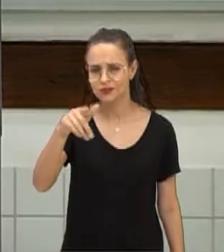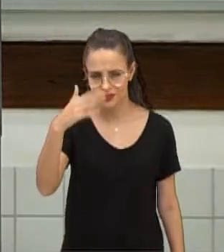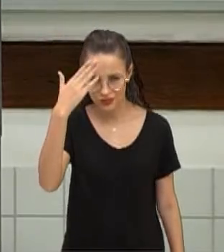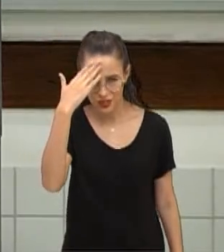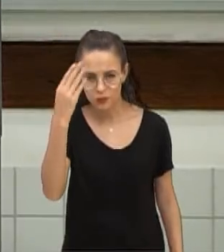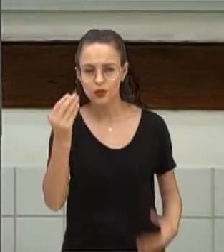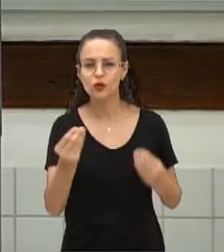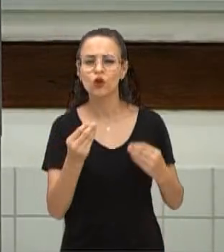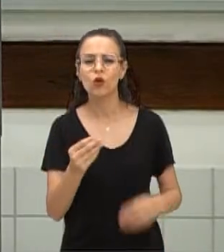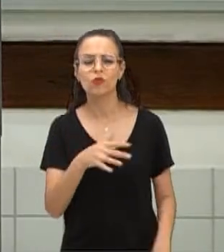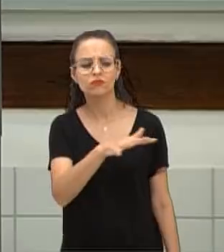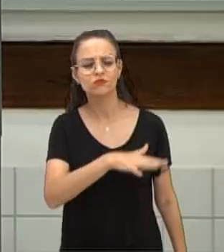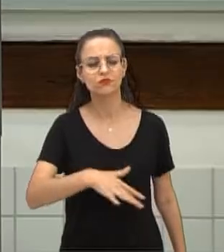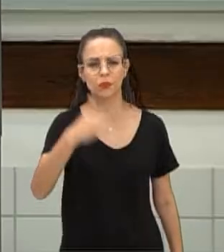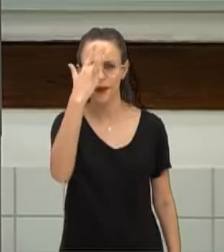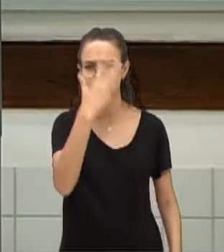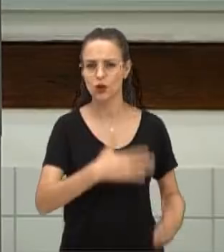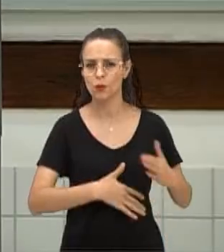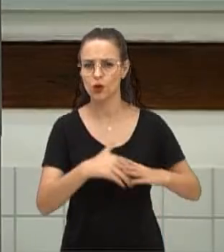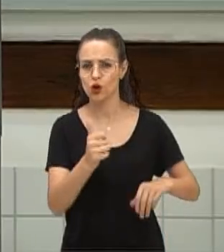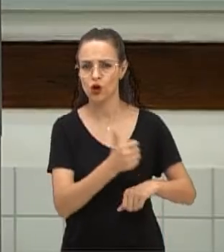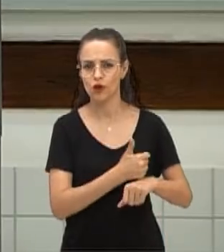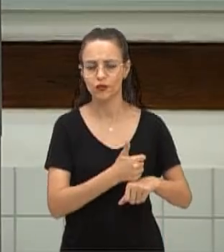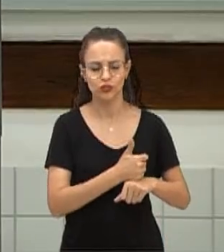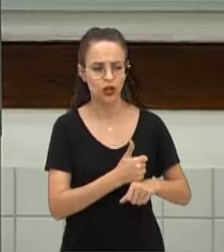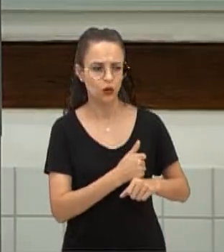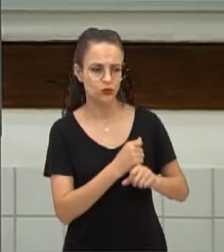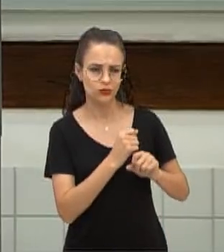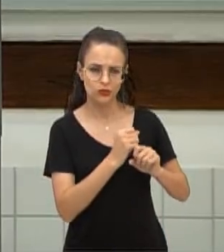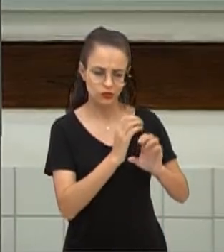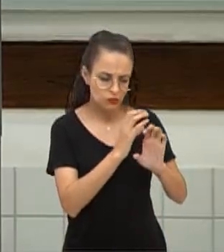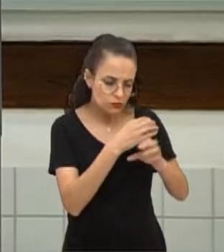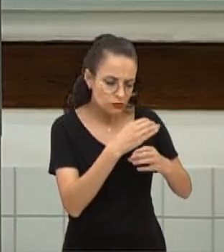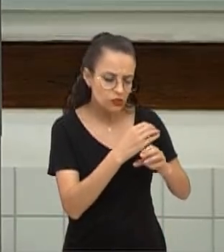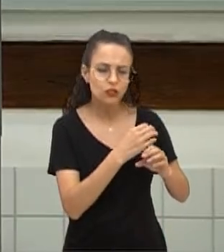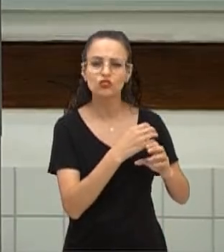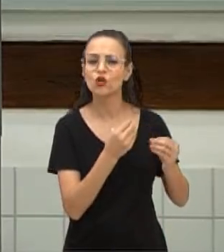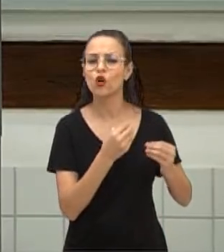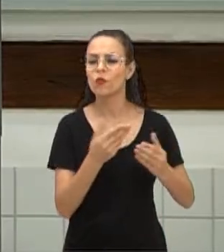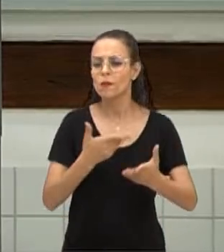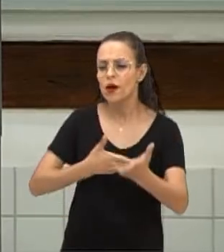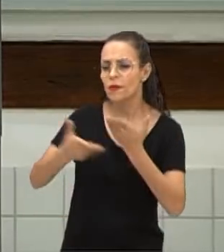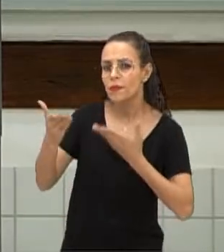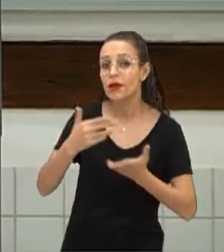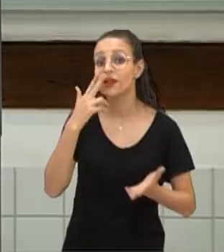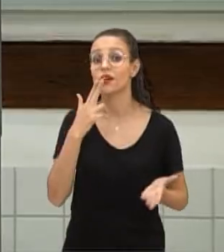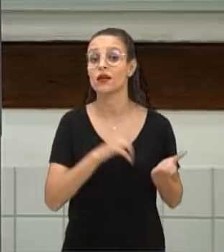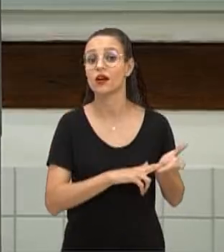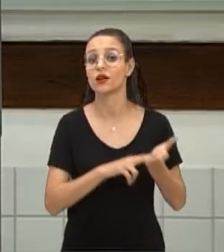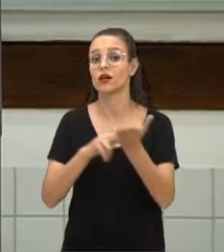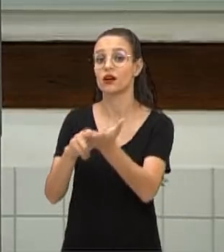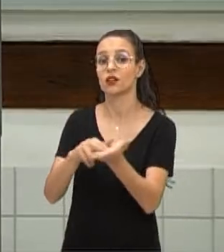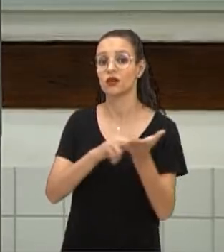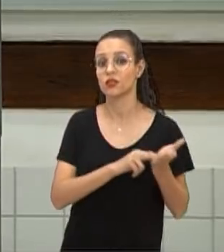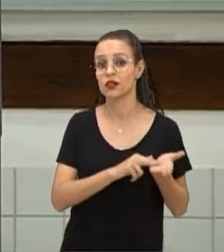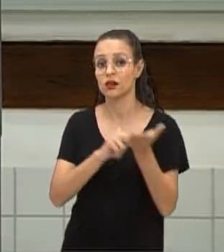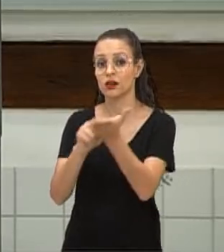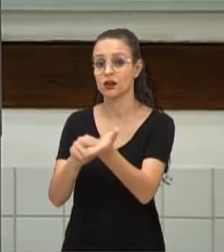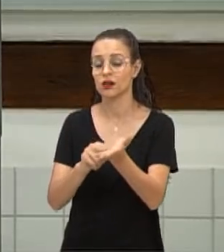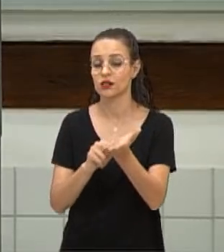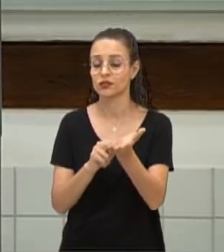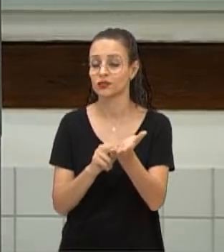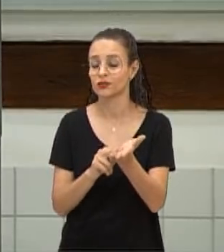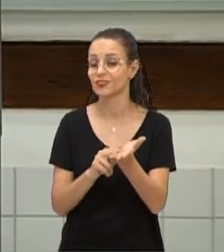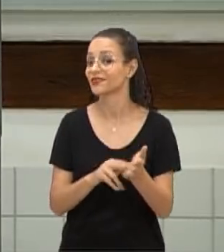é que os cientistas faziam para trocar informações uns com os outros? Através de cartas. E nem sempre essas cartas chegavam no